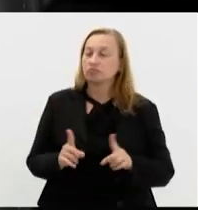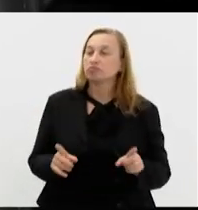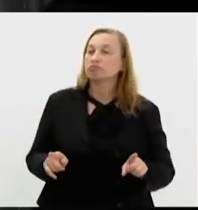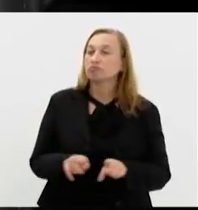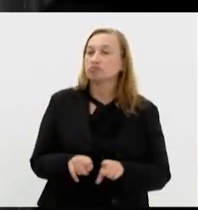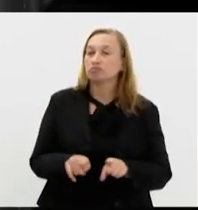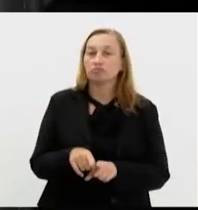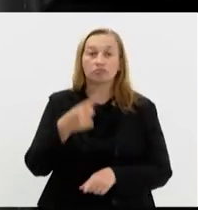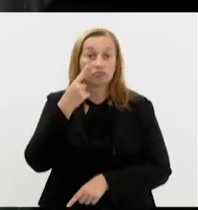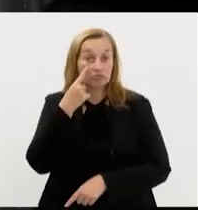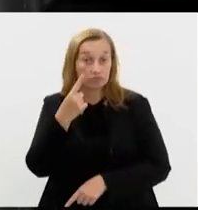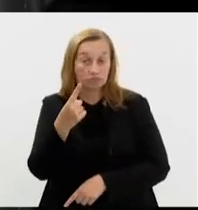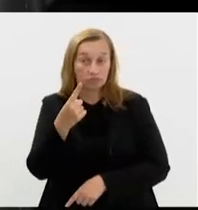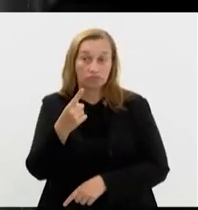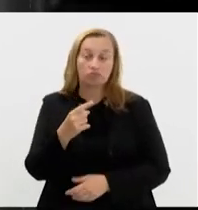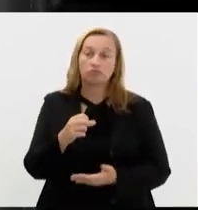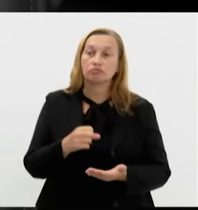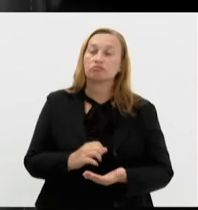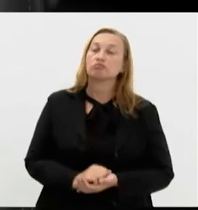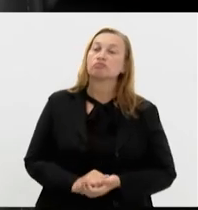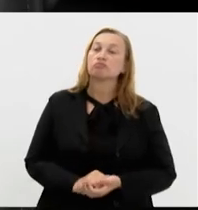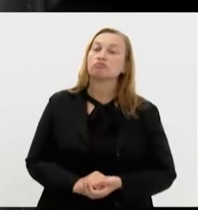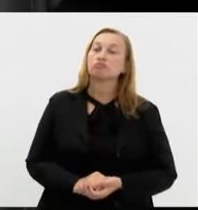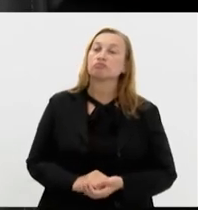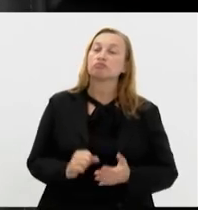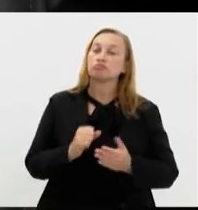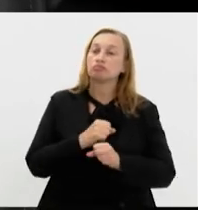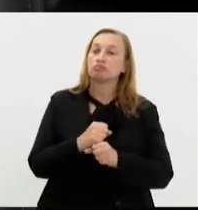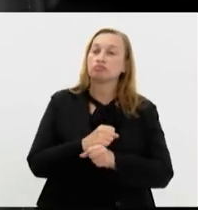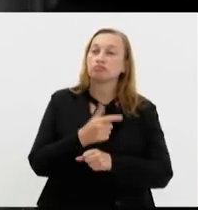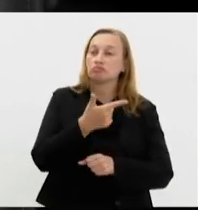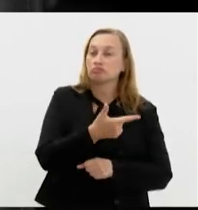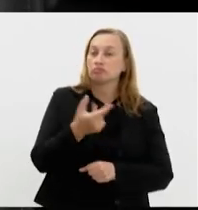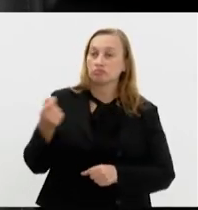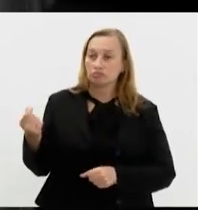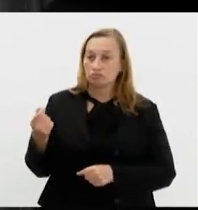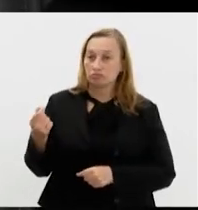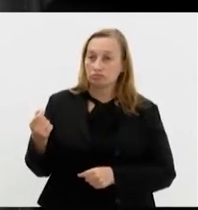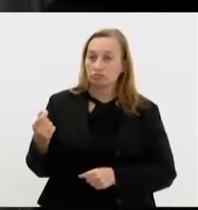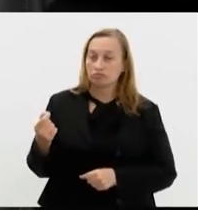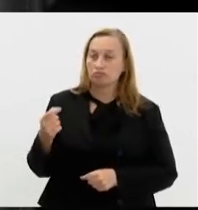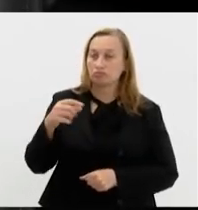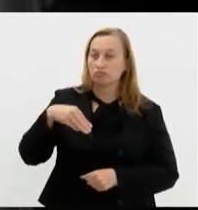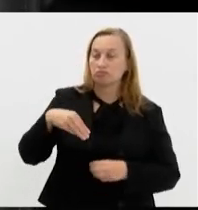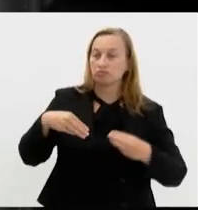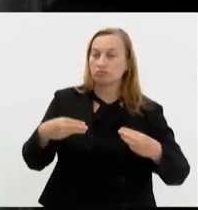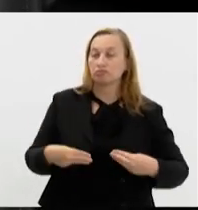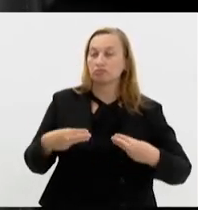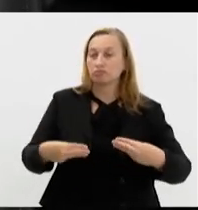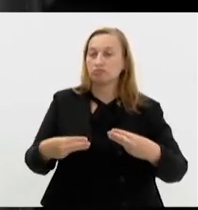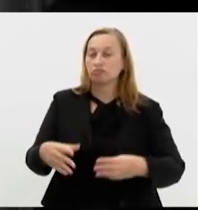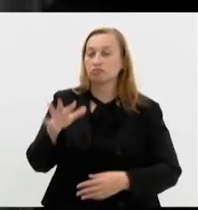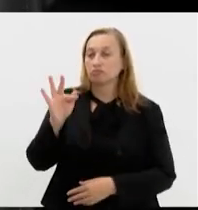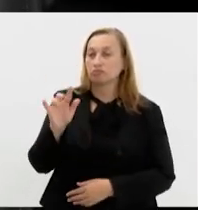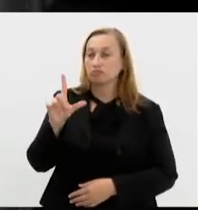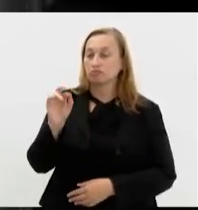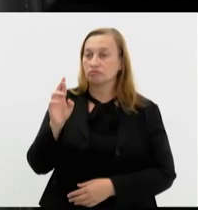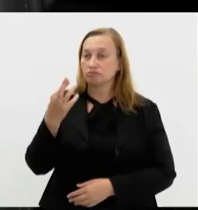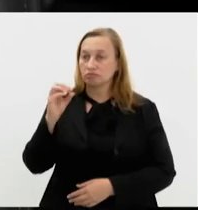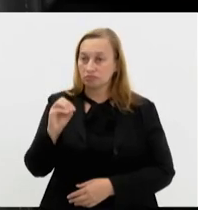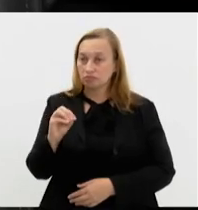vamos ver a matriz dessa impactação nos anos 2000 e o ministro Floriano lembrava a propósito